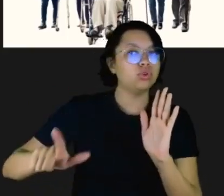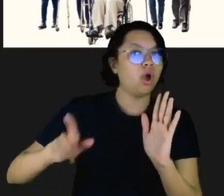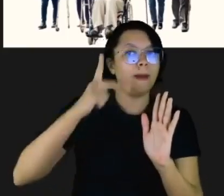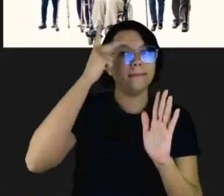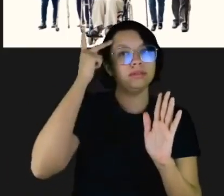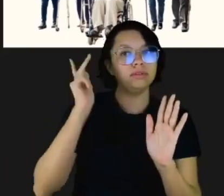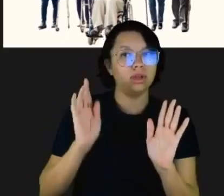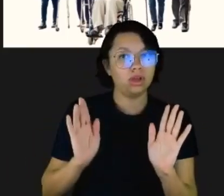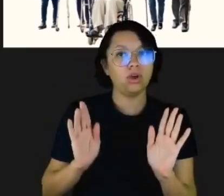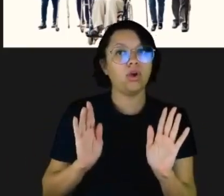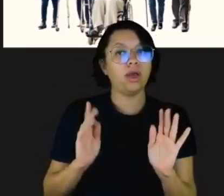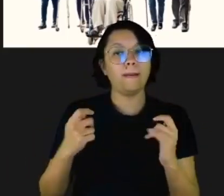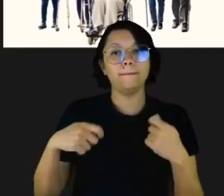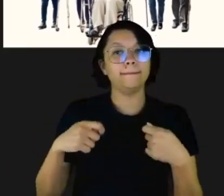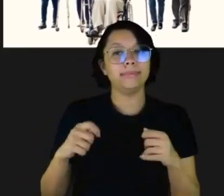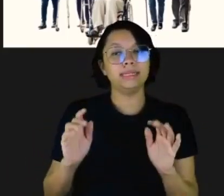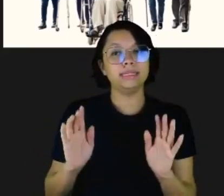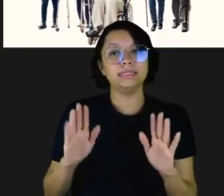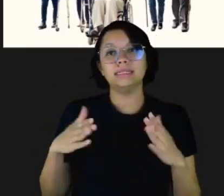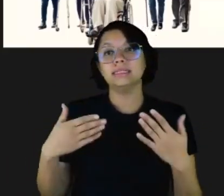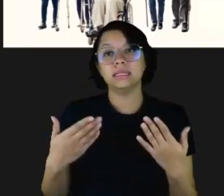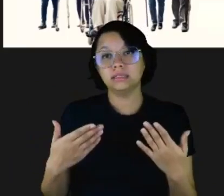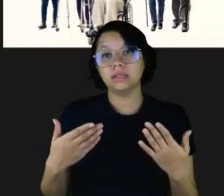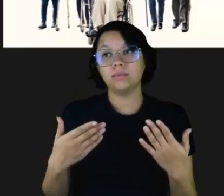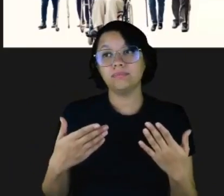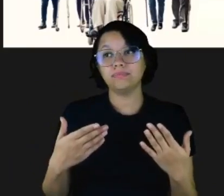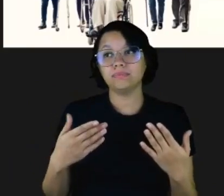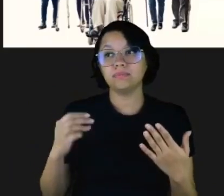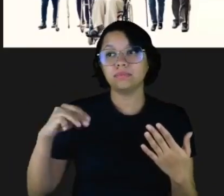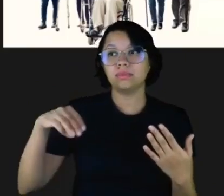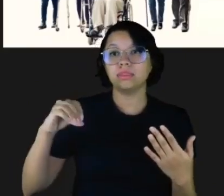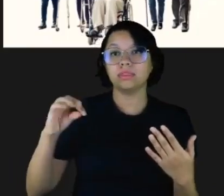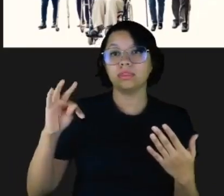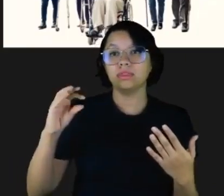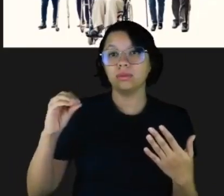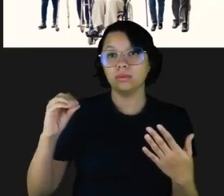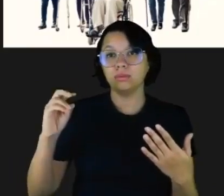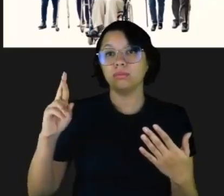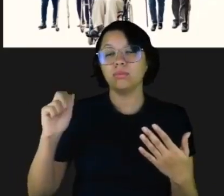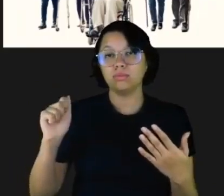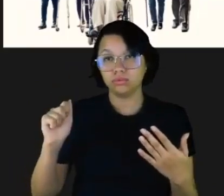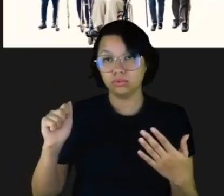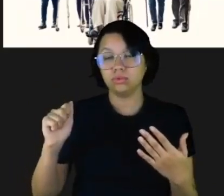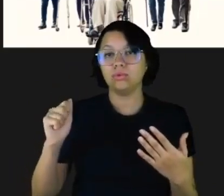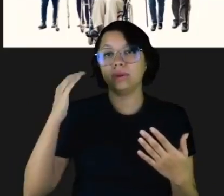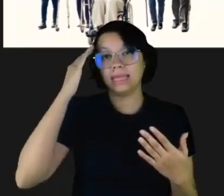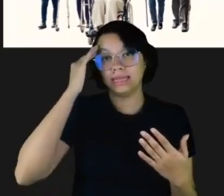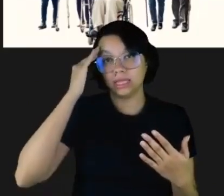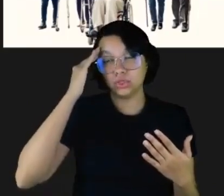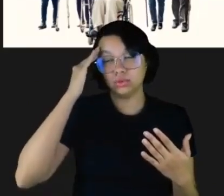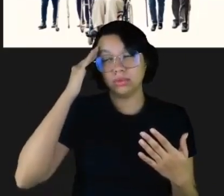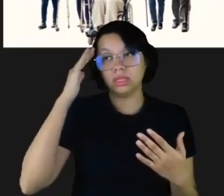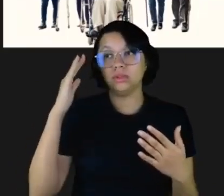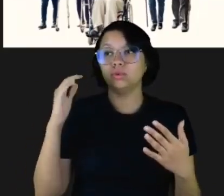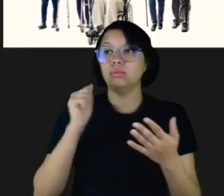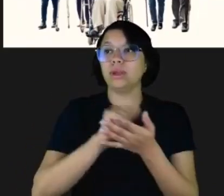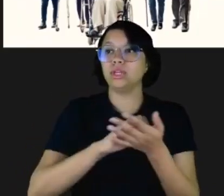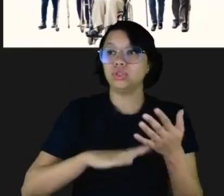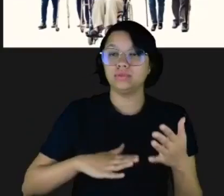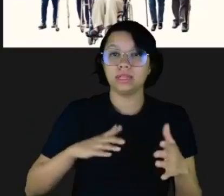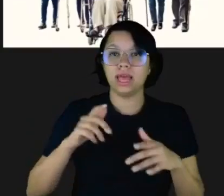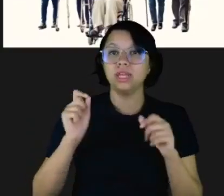pessoa, necessitando, para tanto, de condições motoras e cognitivas suficientes para o desempenho dessas tarefas. Então,